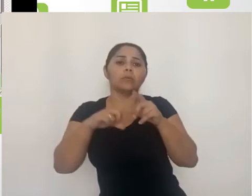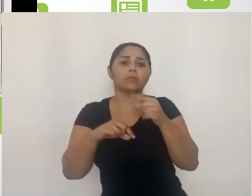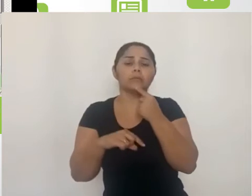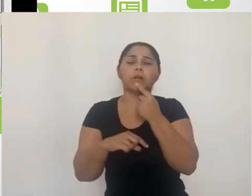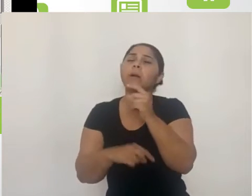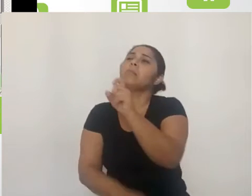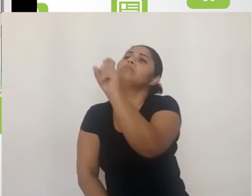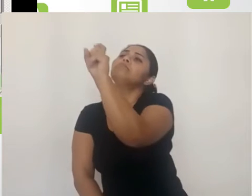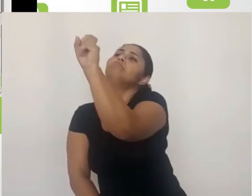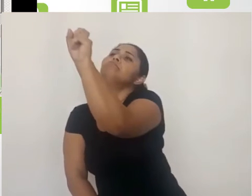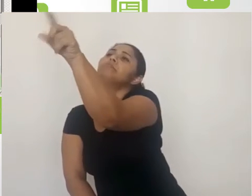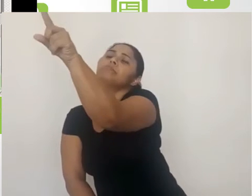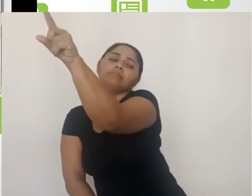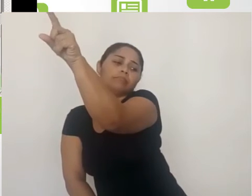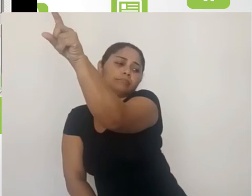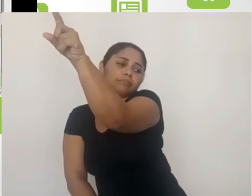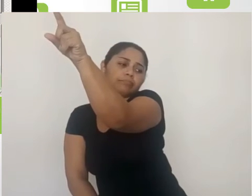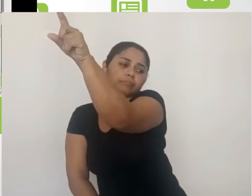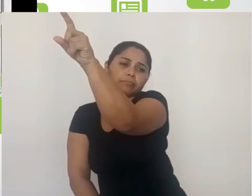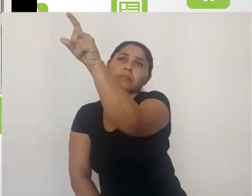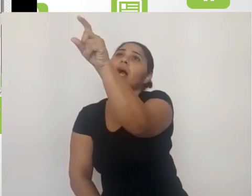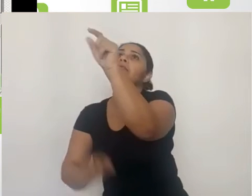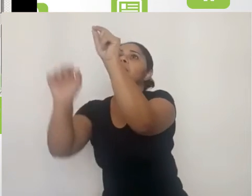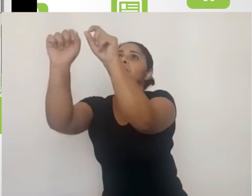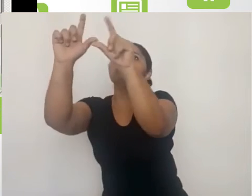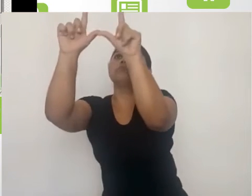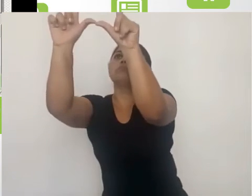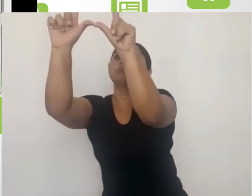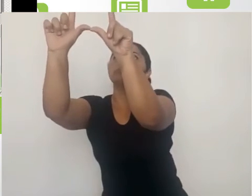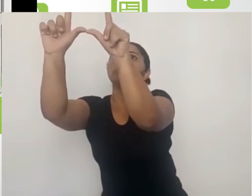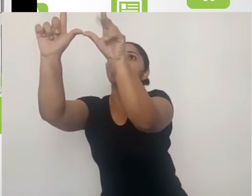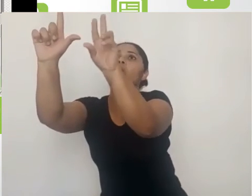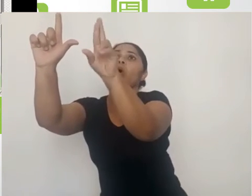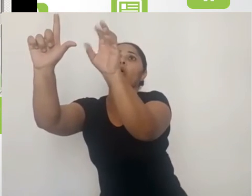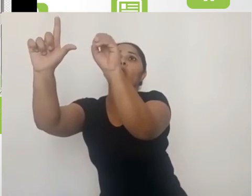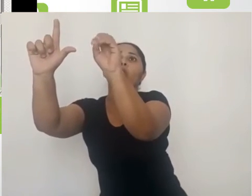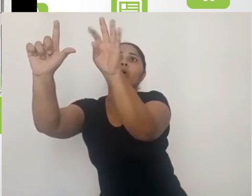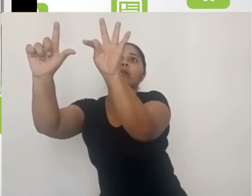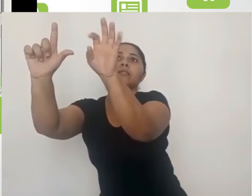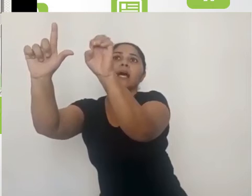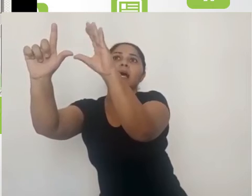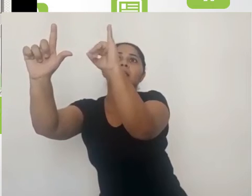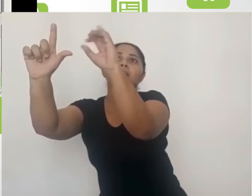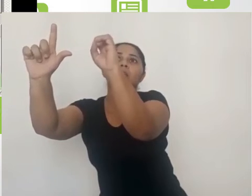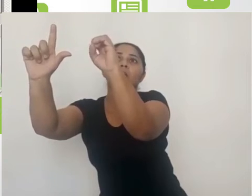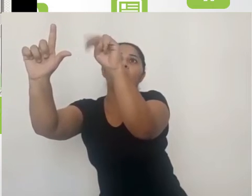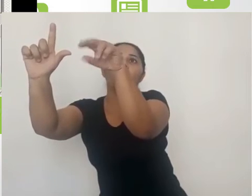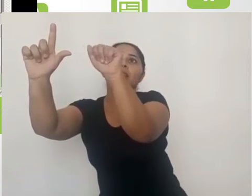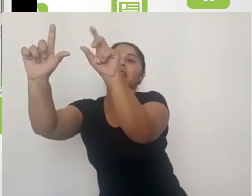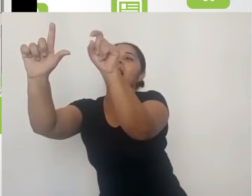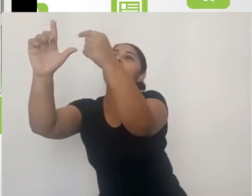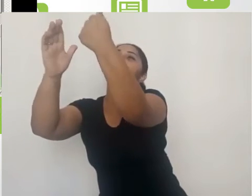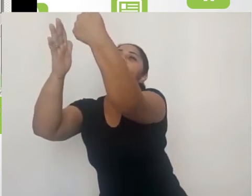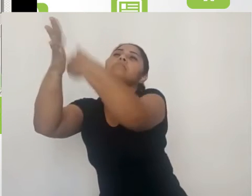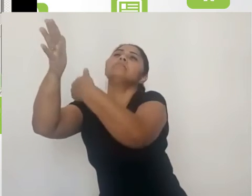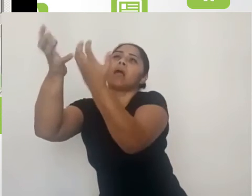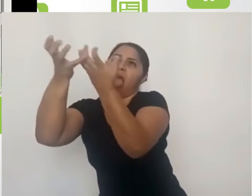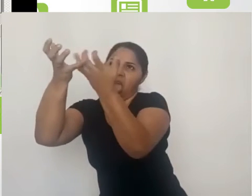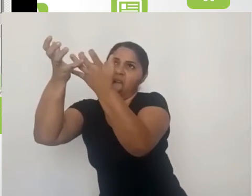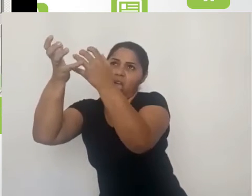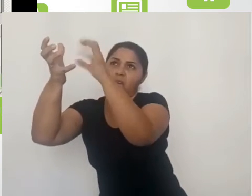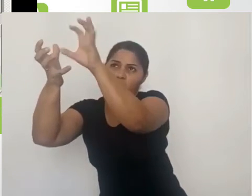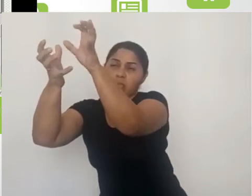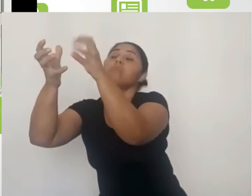rotacionar. E clico no objeto. Ele pergunta aqui se você quer